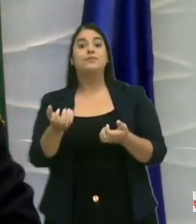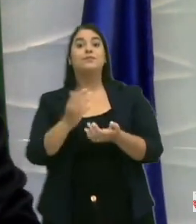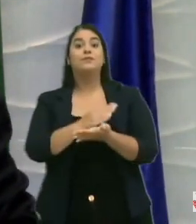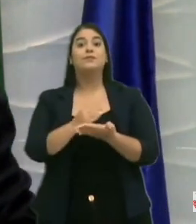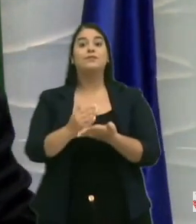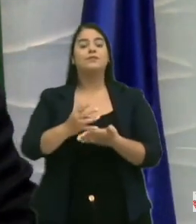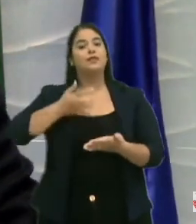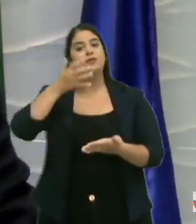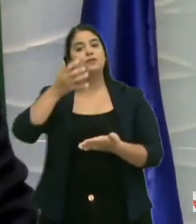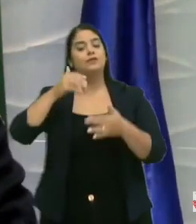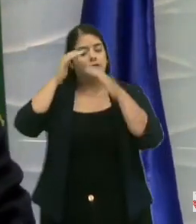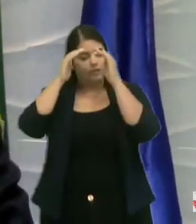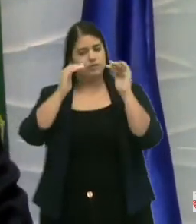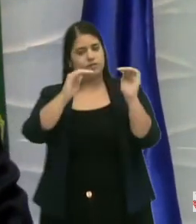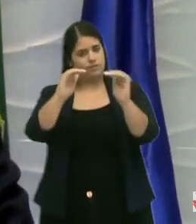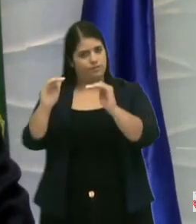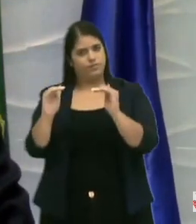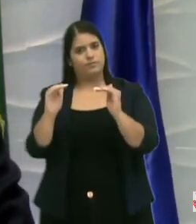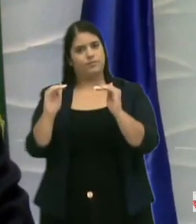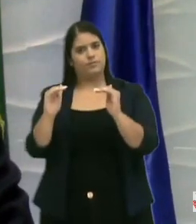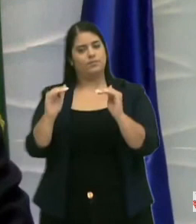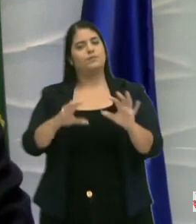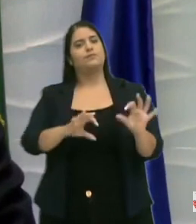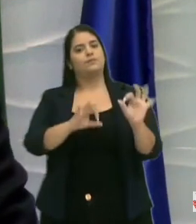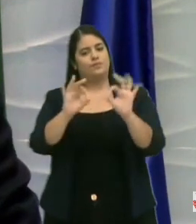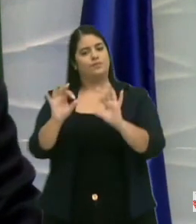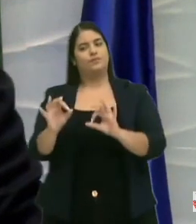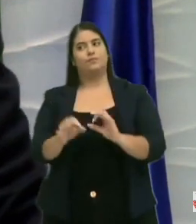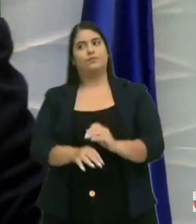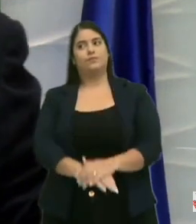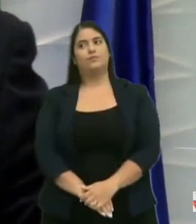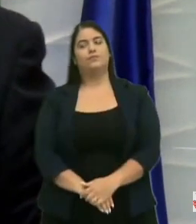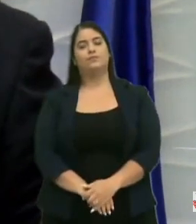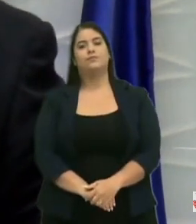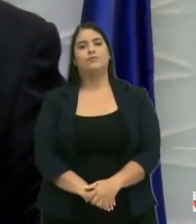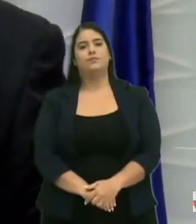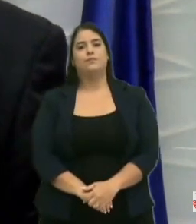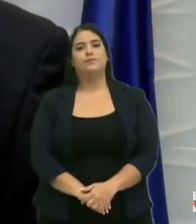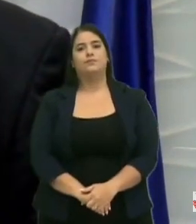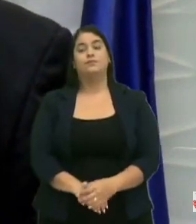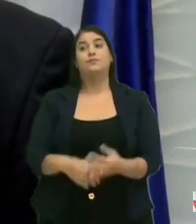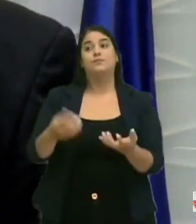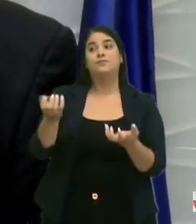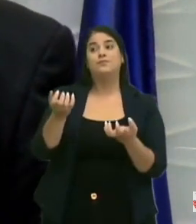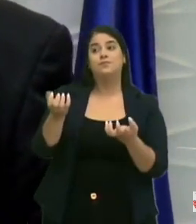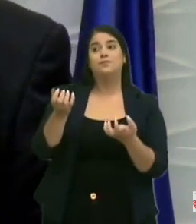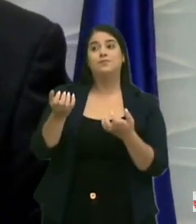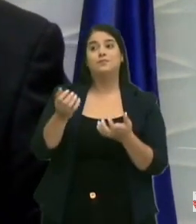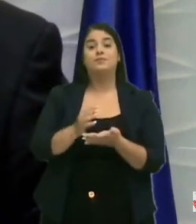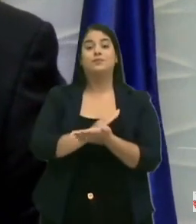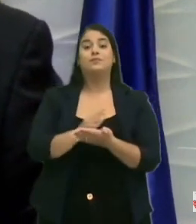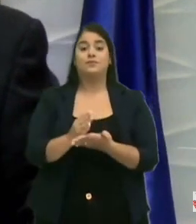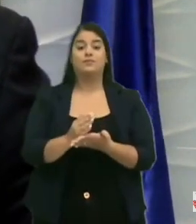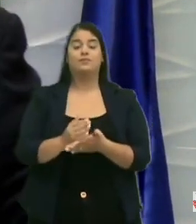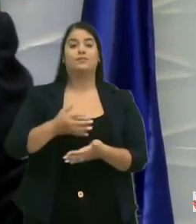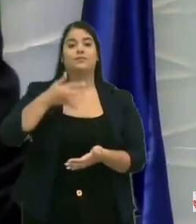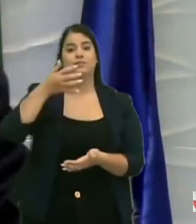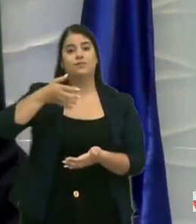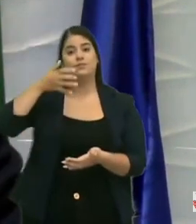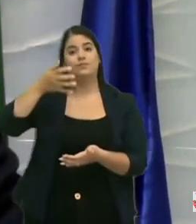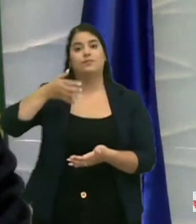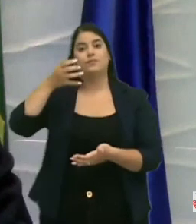palavras com todo respeito a todos que nos acompanham. Eu quero iniciar minhas